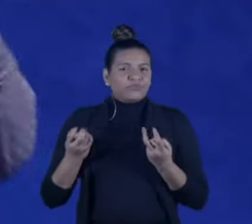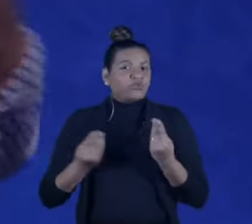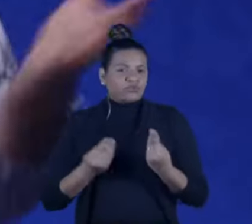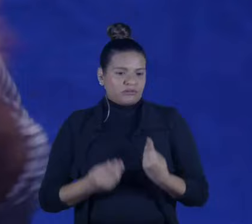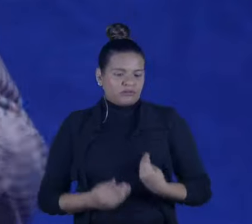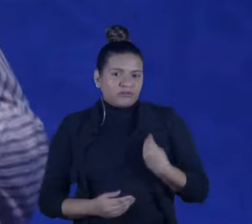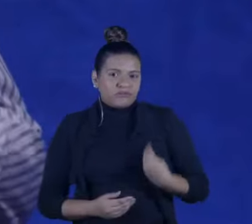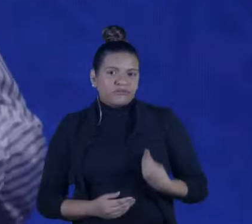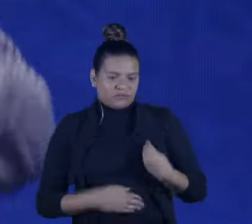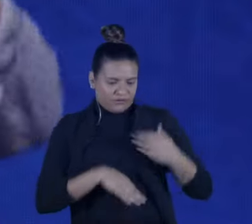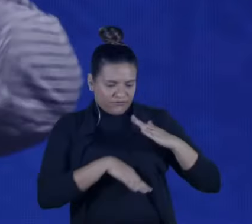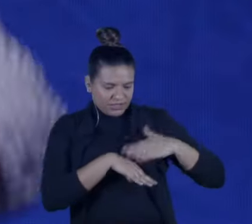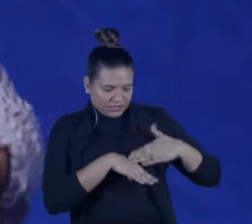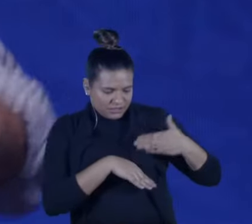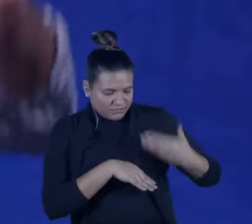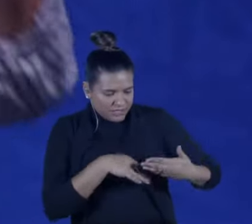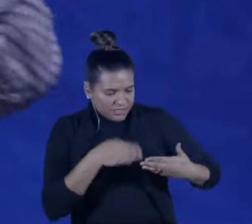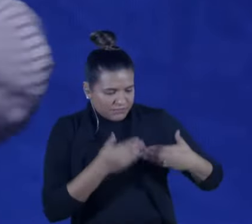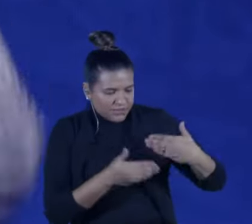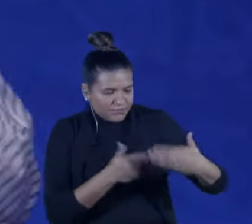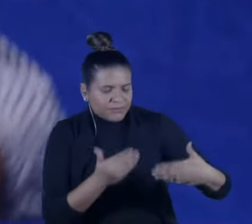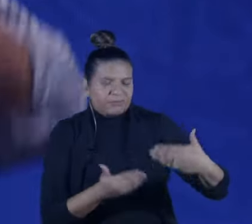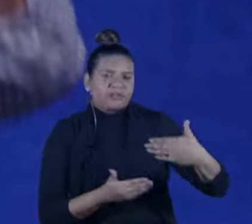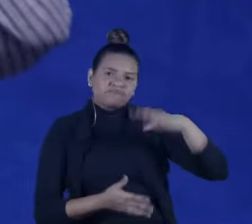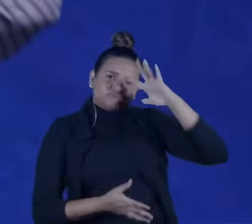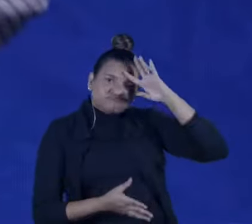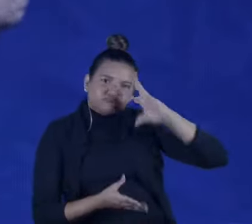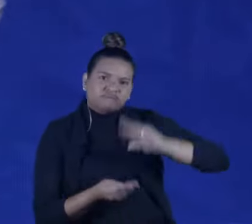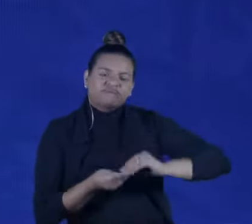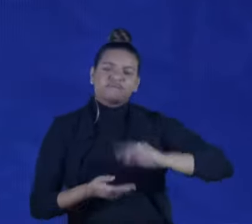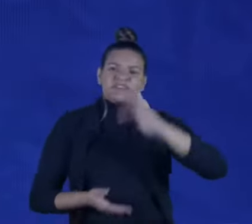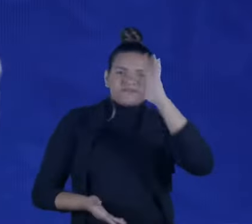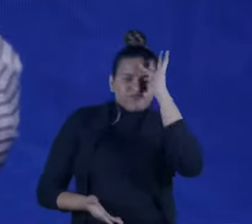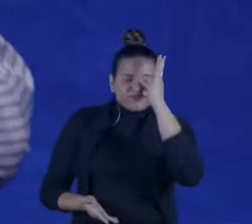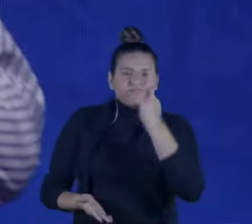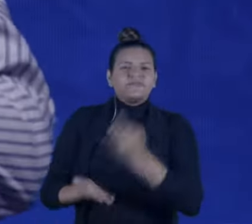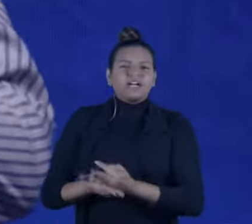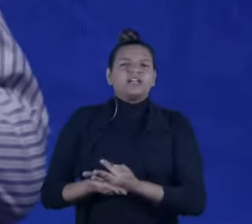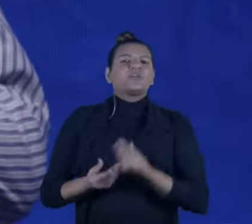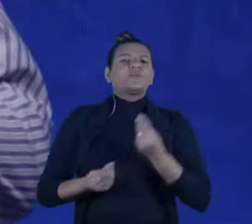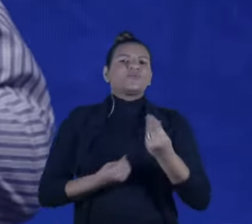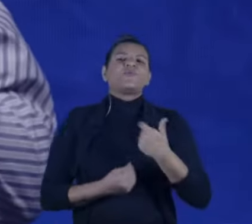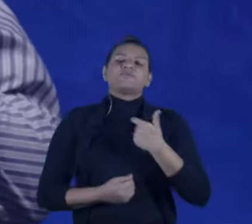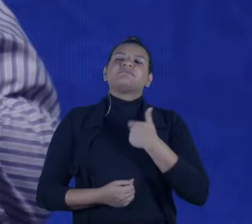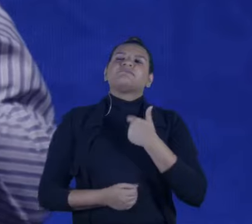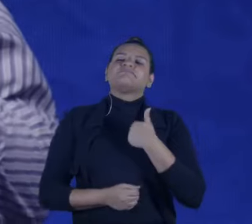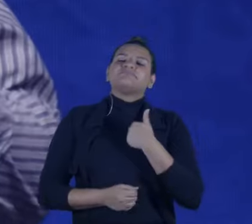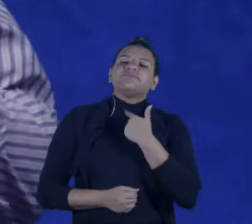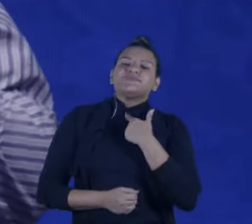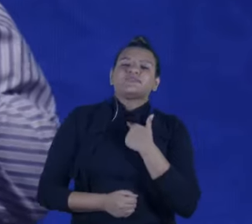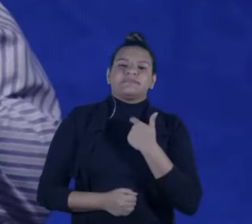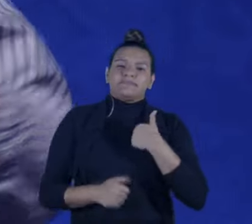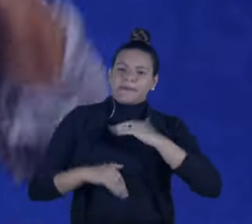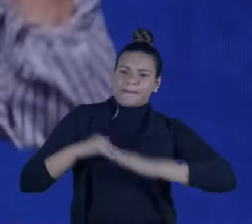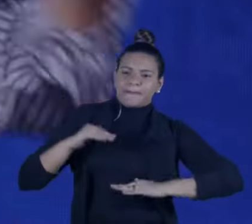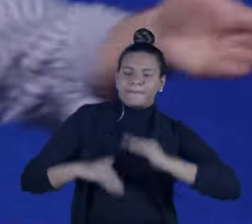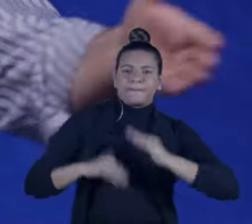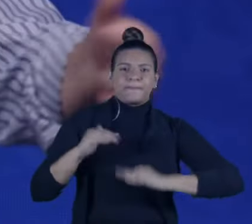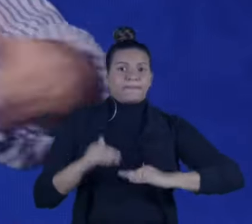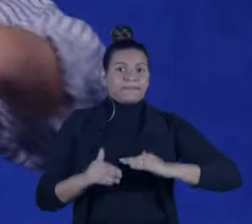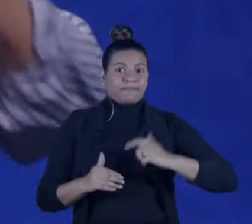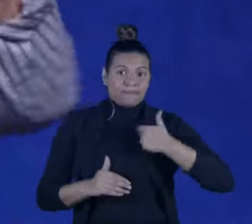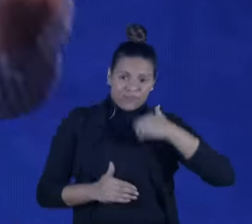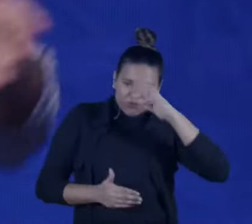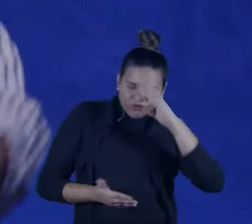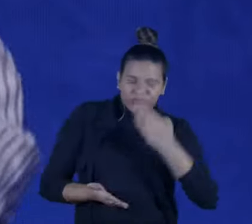daquilo que nós vamos construir na nossa vida, as nossas convicções, a nossa fé, os nossos sentimentos, a nossa prática, as nossas palavras,